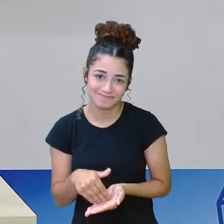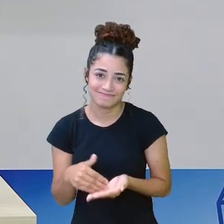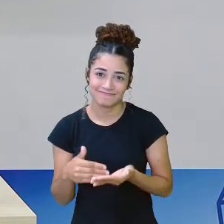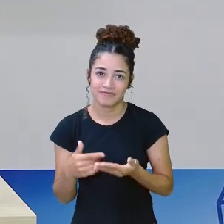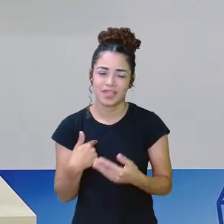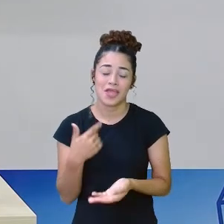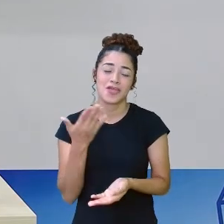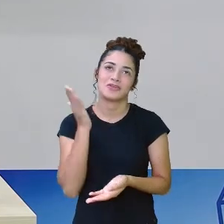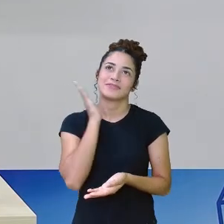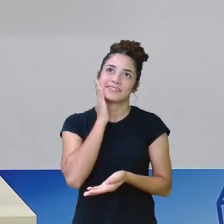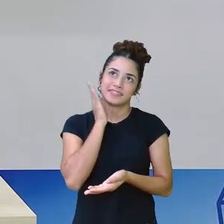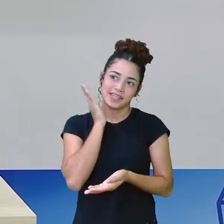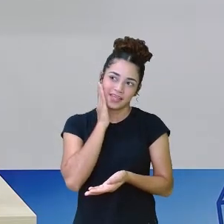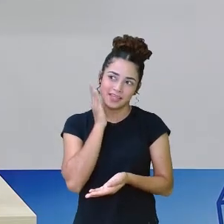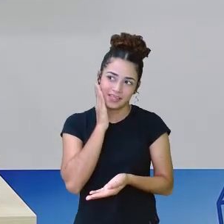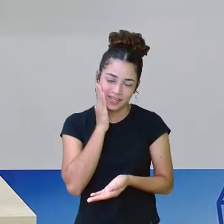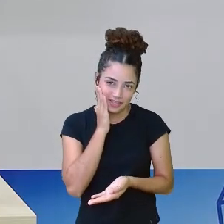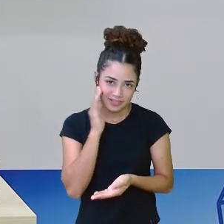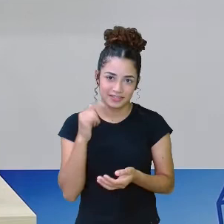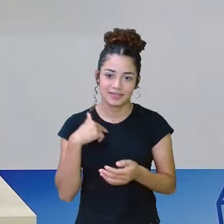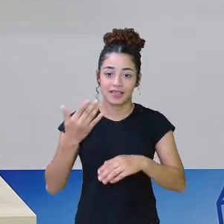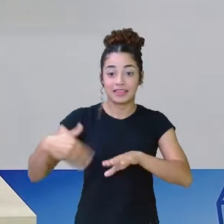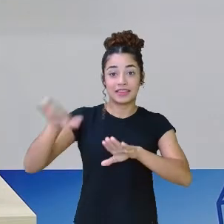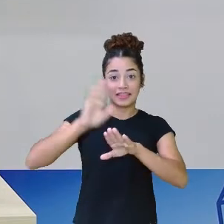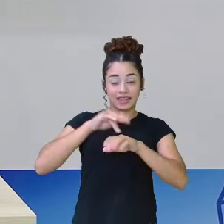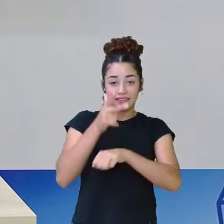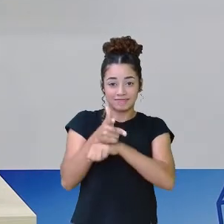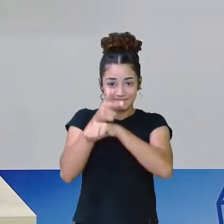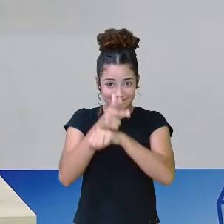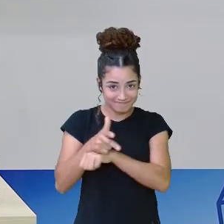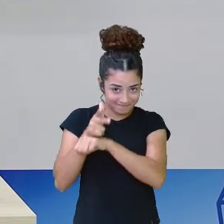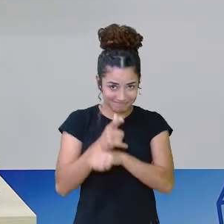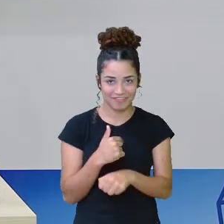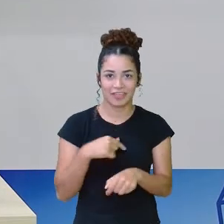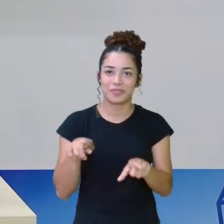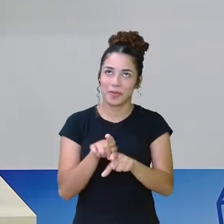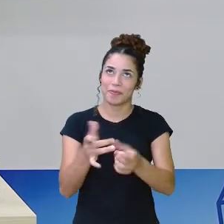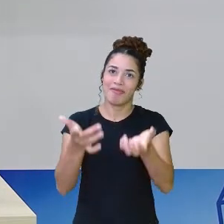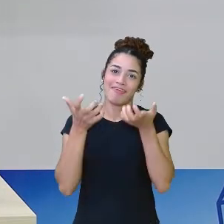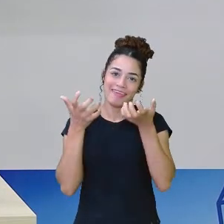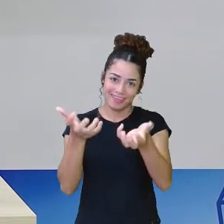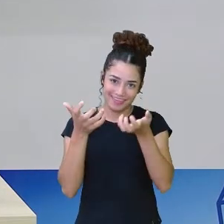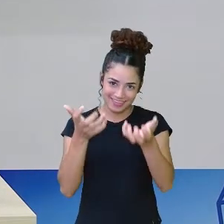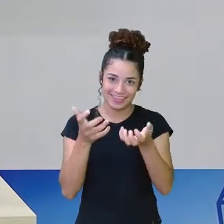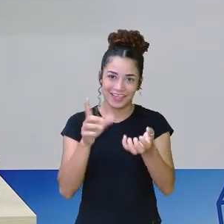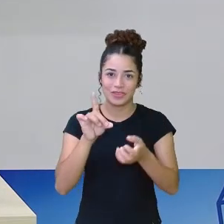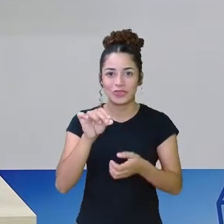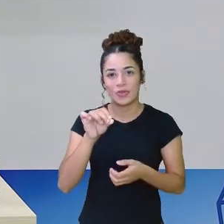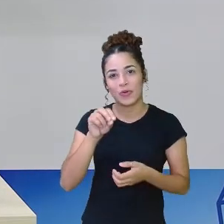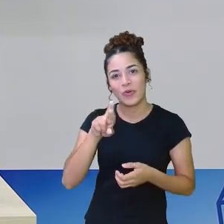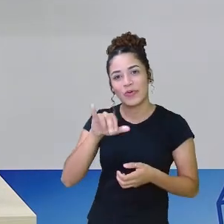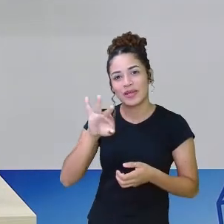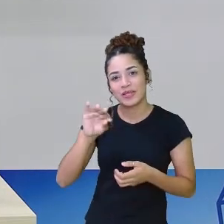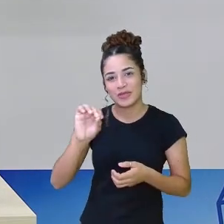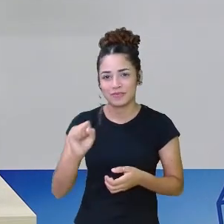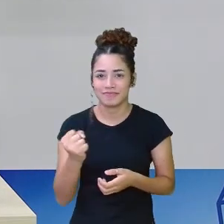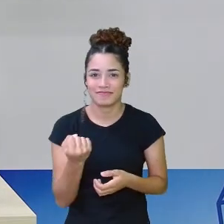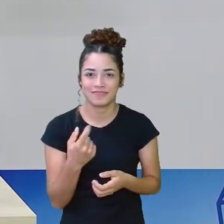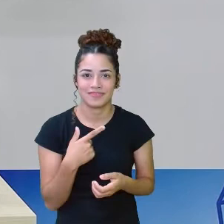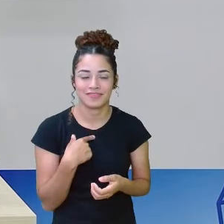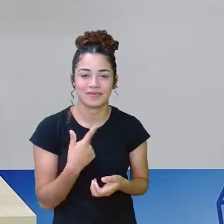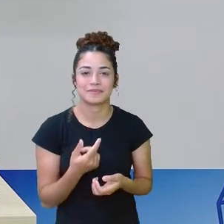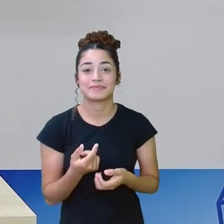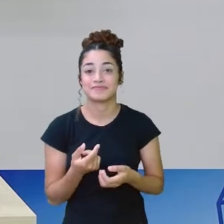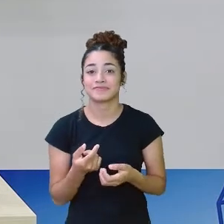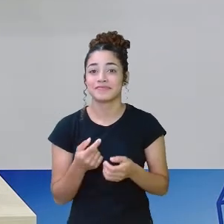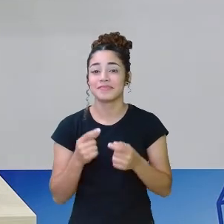esse ar partiu da produção que também queria uma pontinha desse Doritos, né? Eu vou ficar devendo,